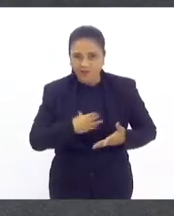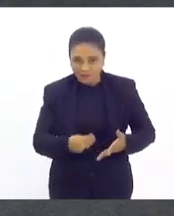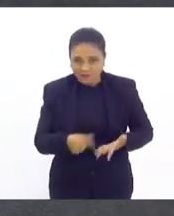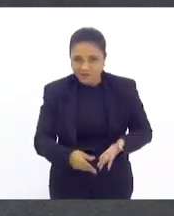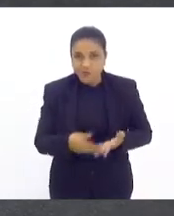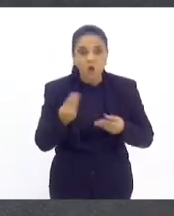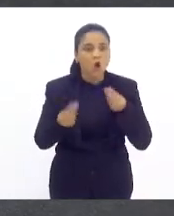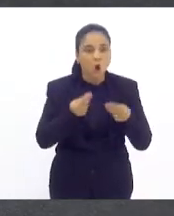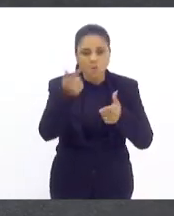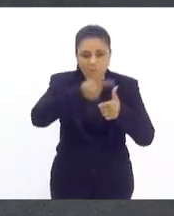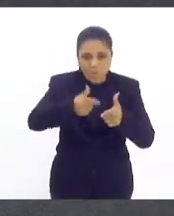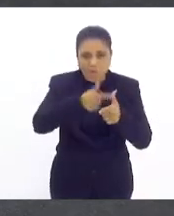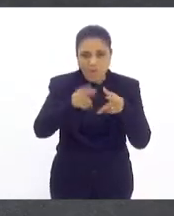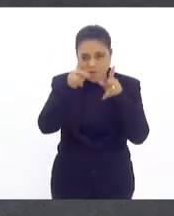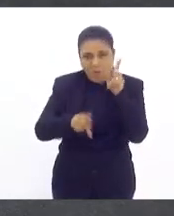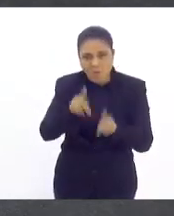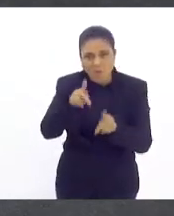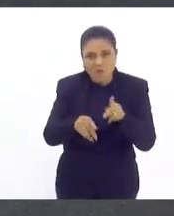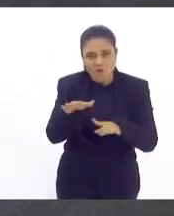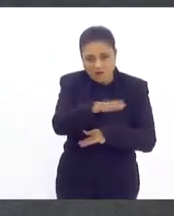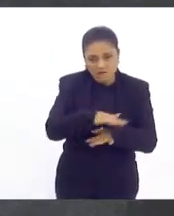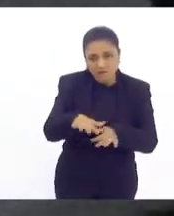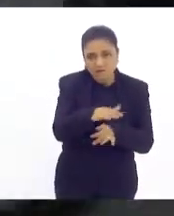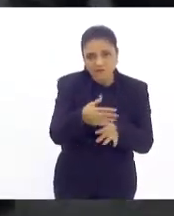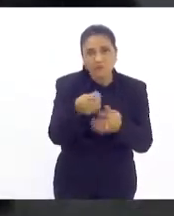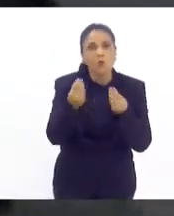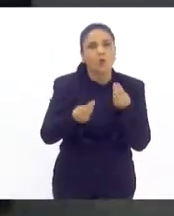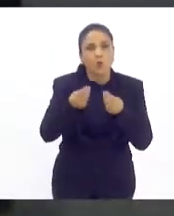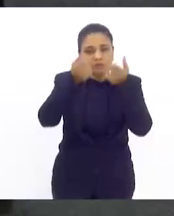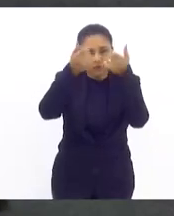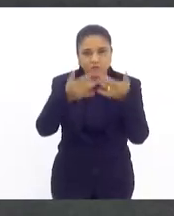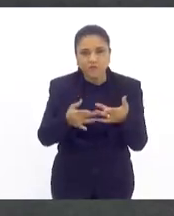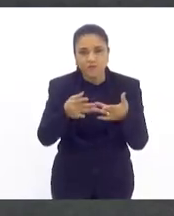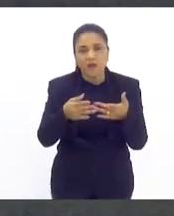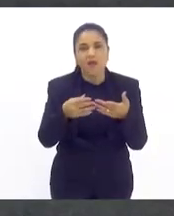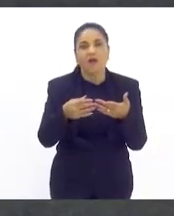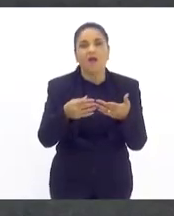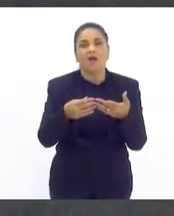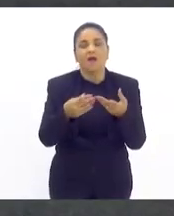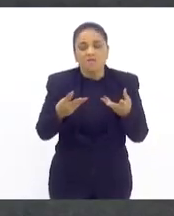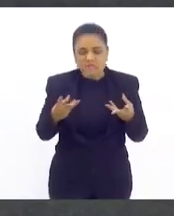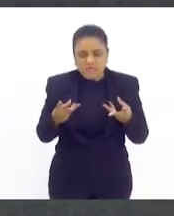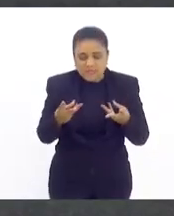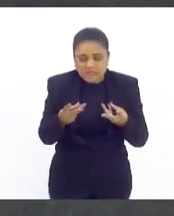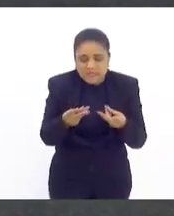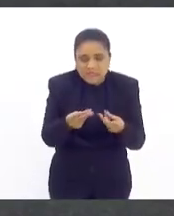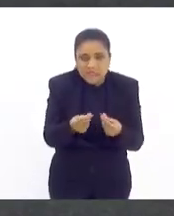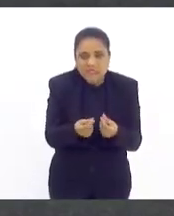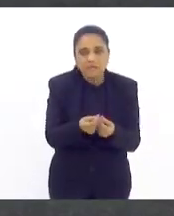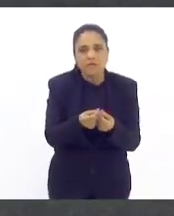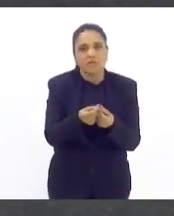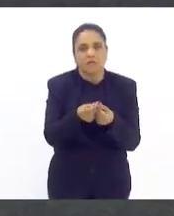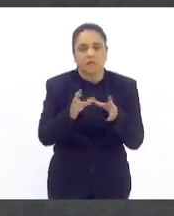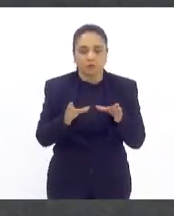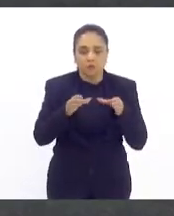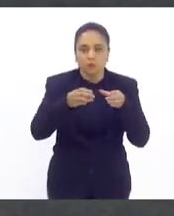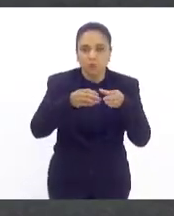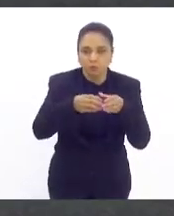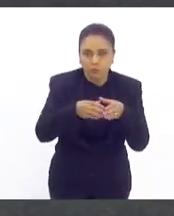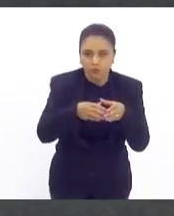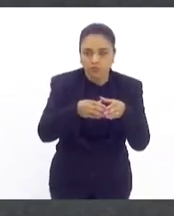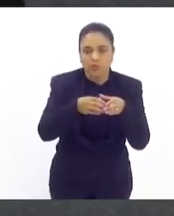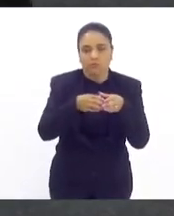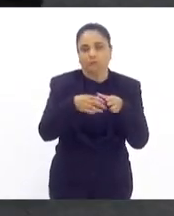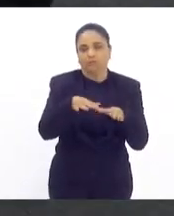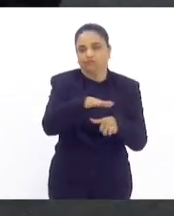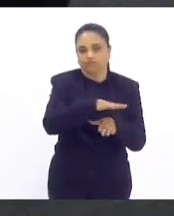então só para dizer falar um pouco do quanto que a gente precisa de sensibilidade também no Conselho Regional de Medicina